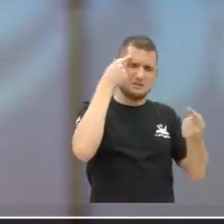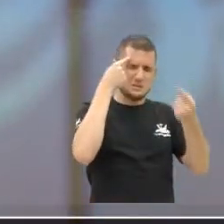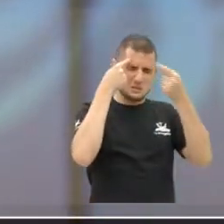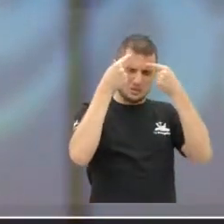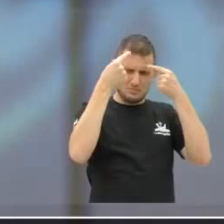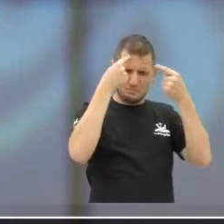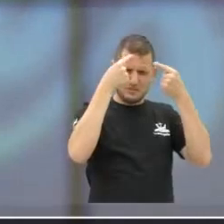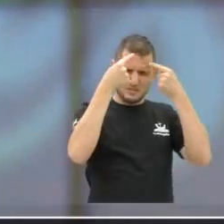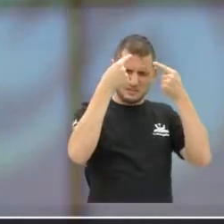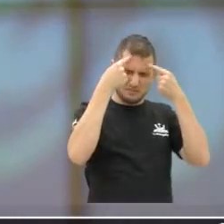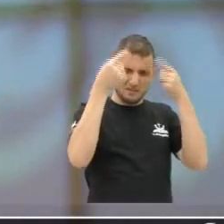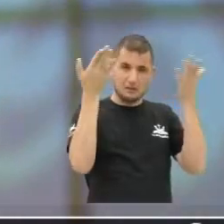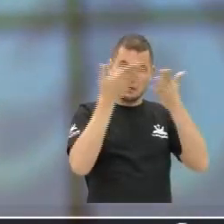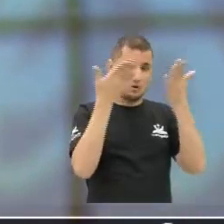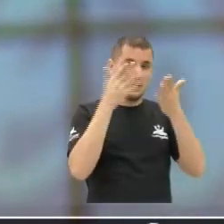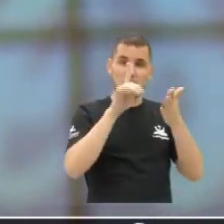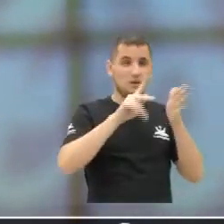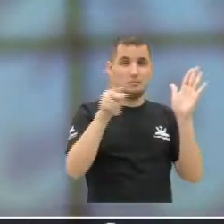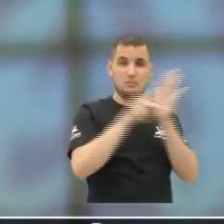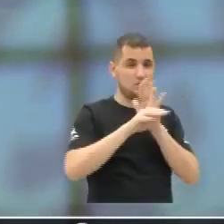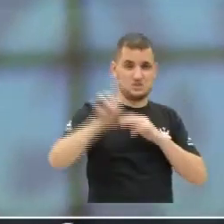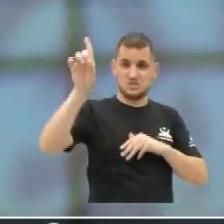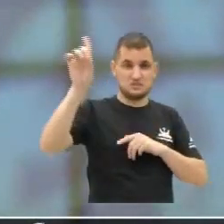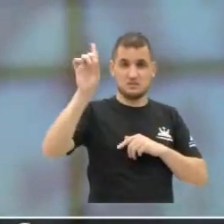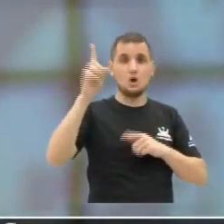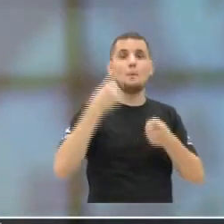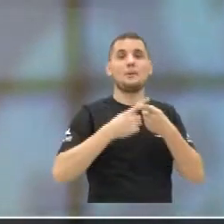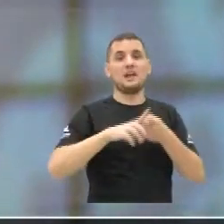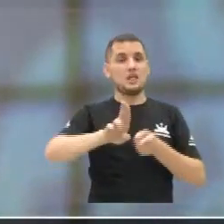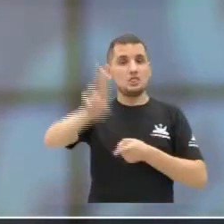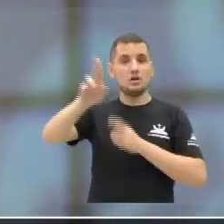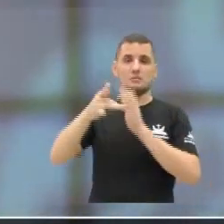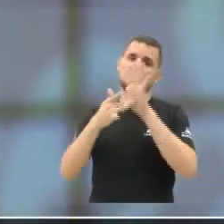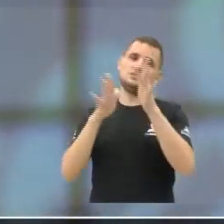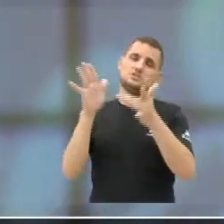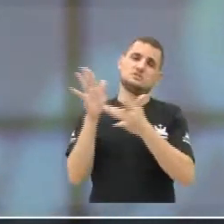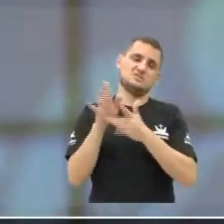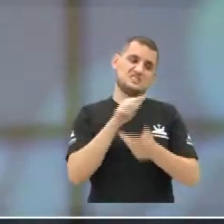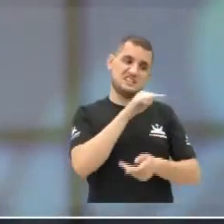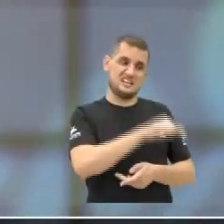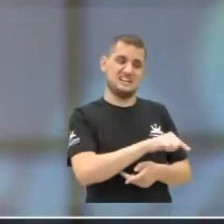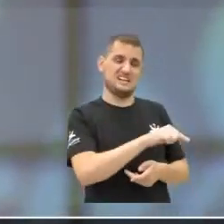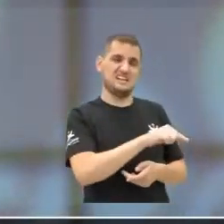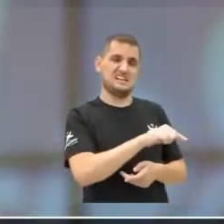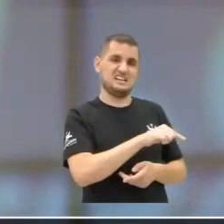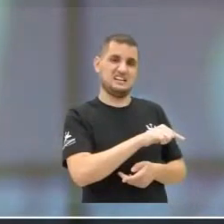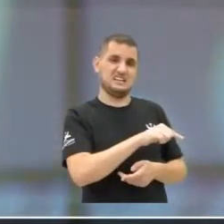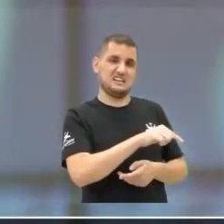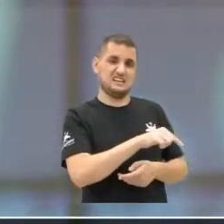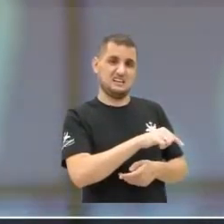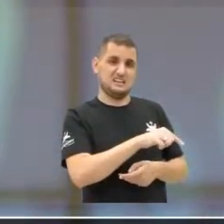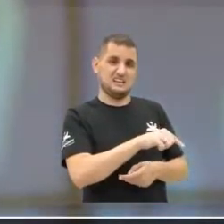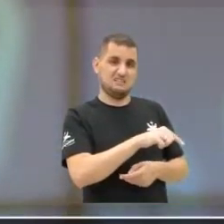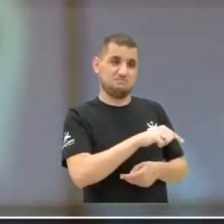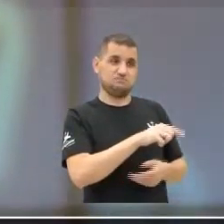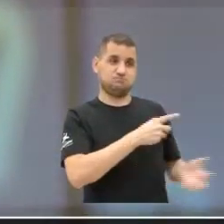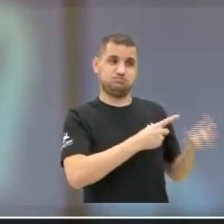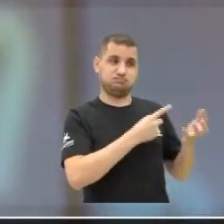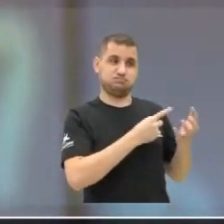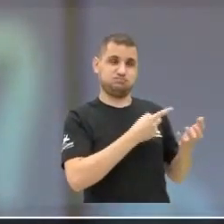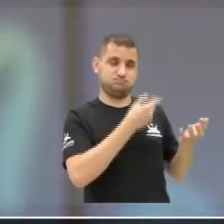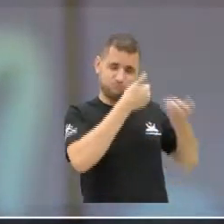você não são do Senhor. Por isso, em nome de Jesus, que vá embora da sua mente